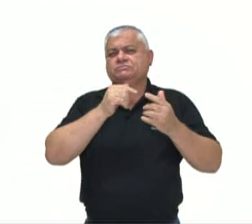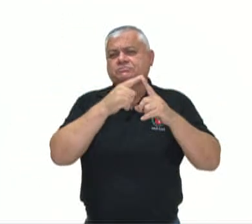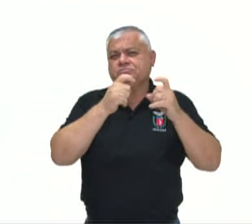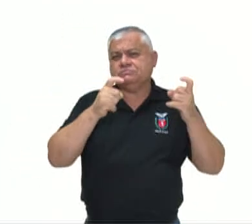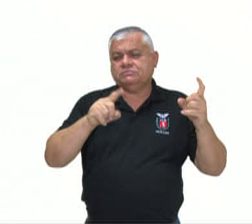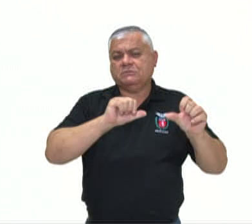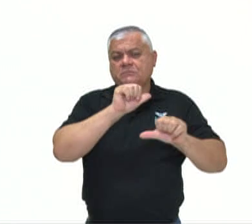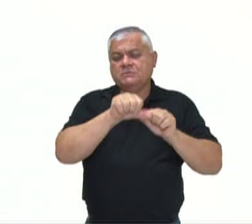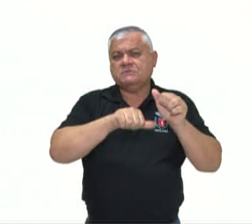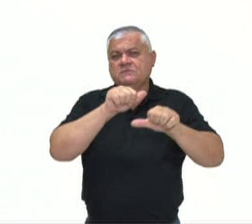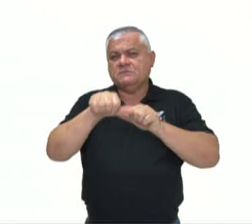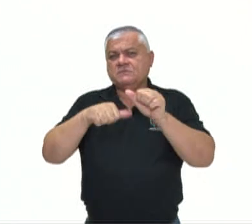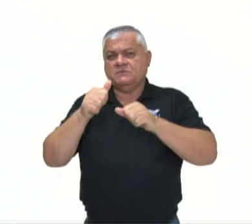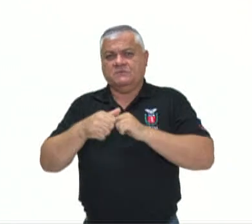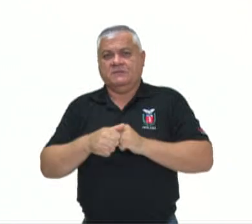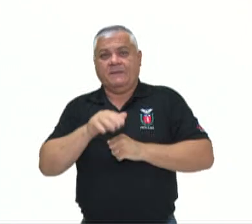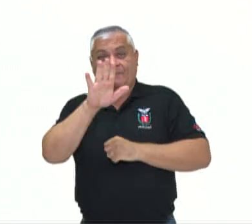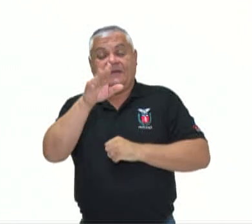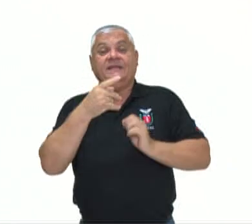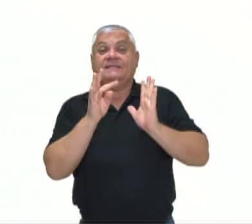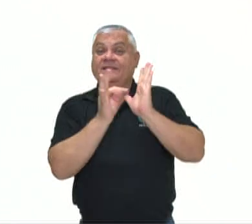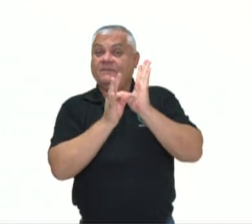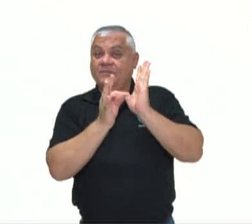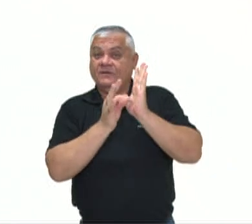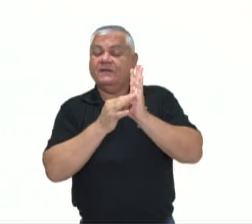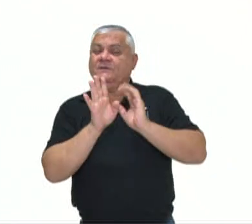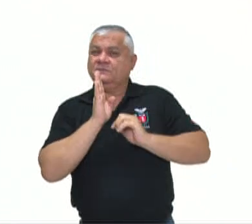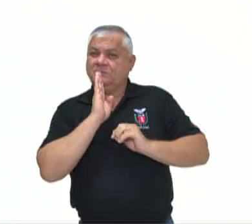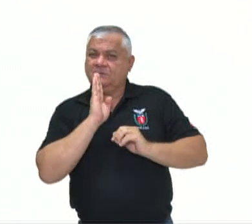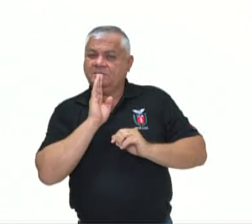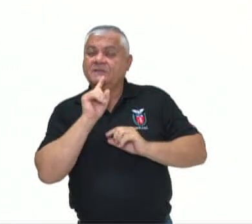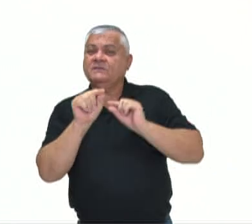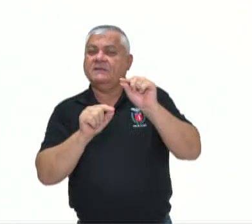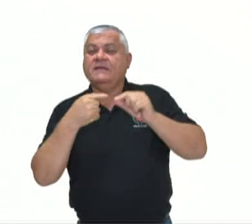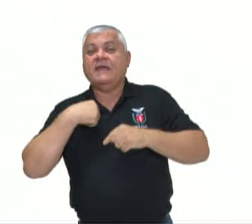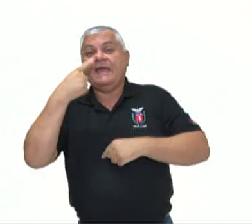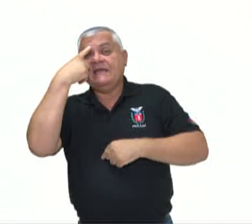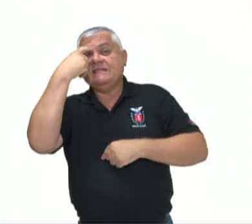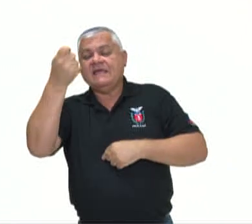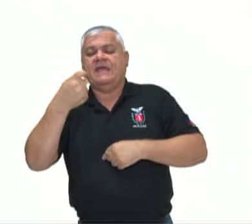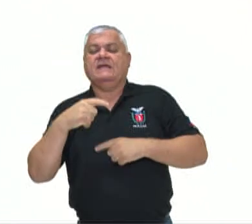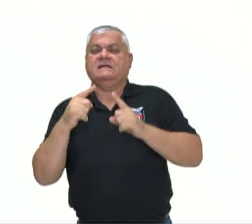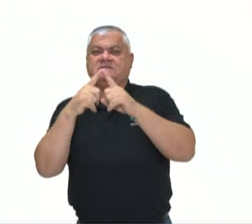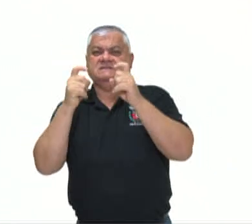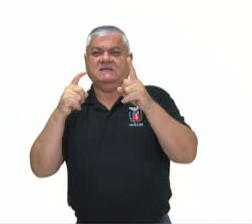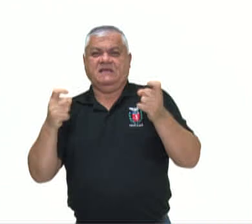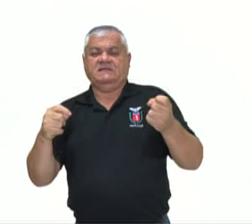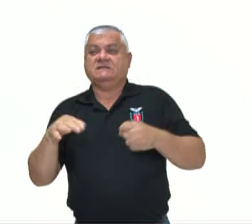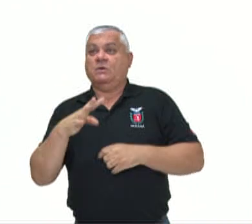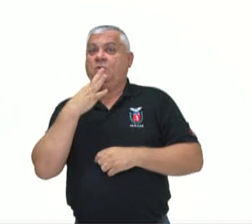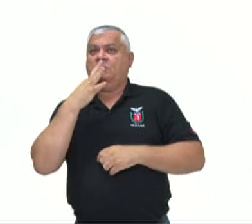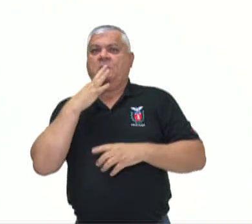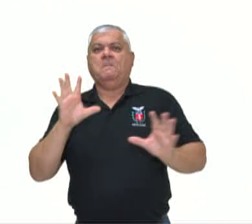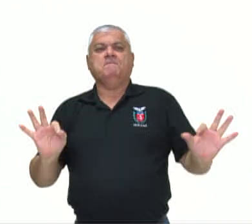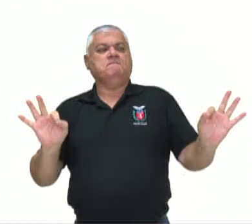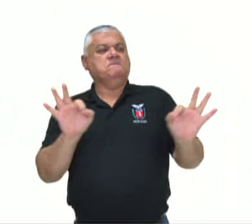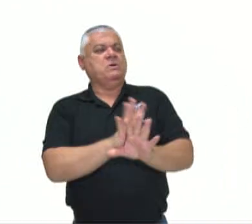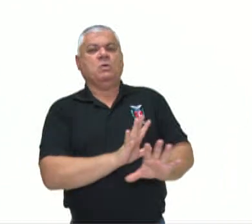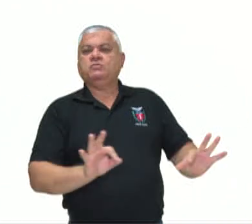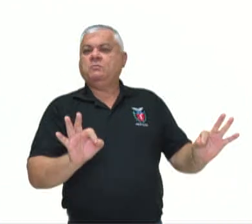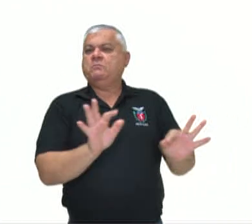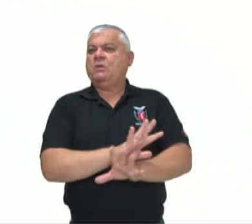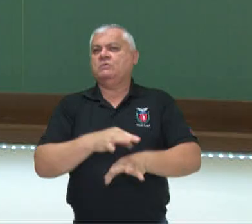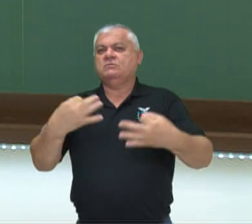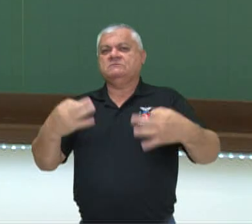conhecimento absoluto, mas provisório e aproximativo. Essa ideia de ciência enquanto conhecimento absoluto já